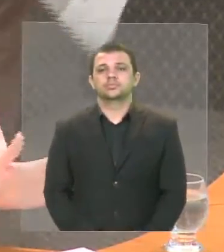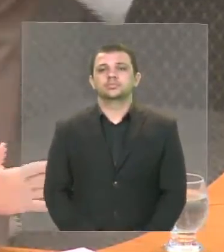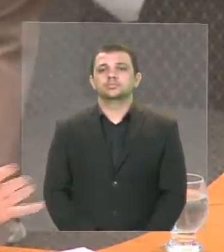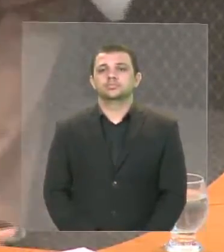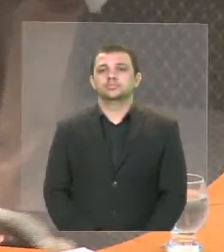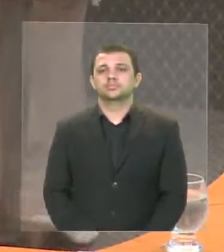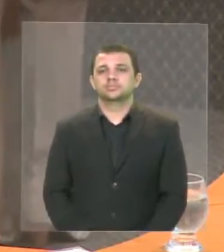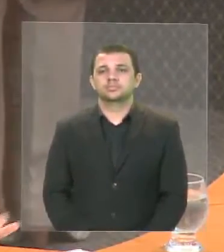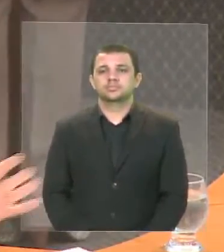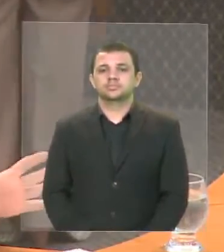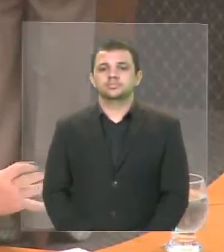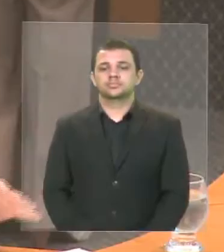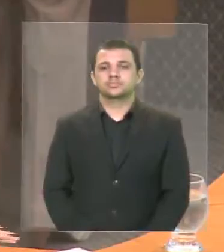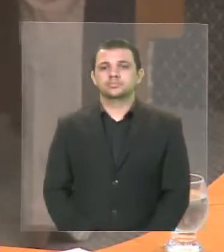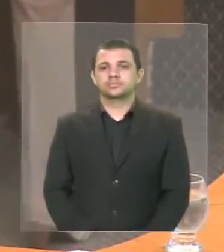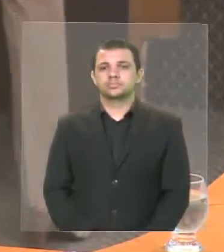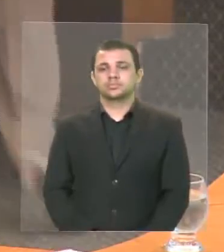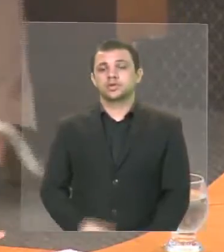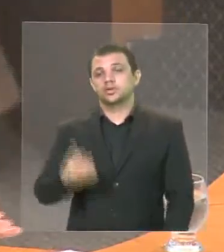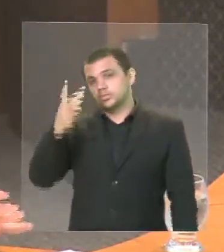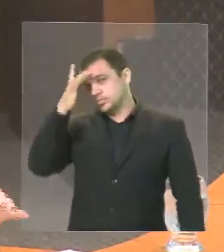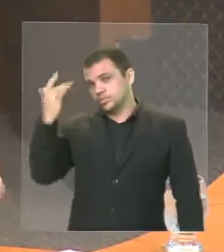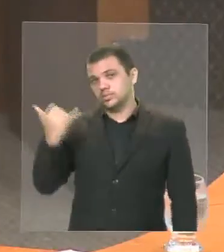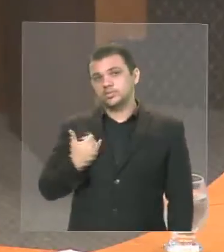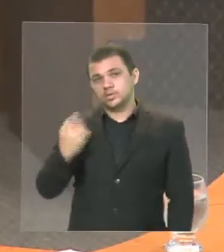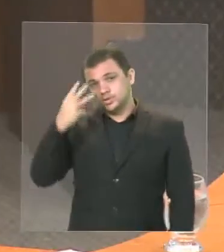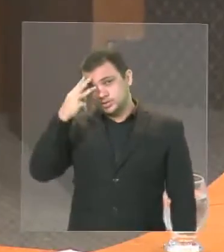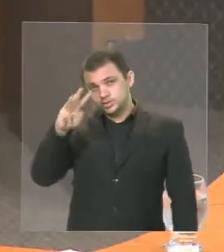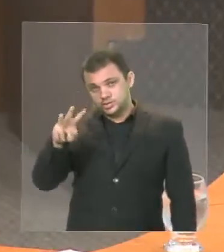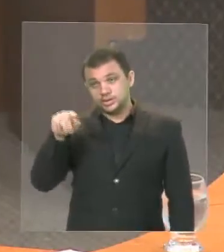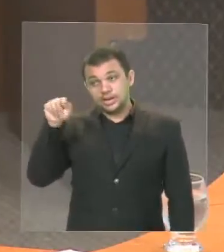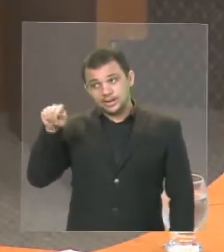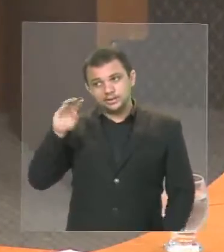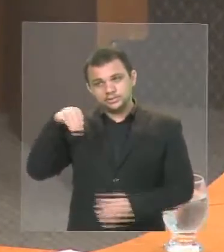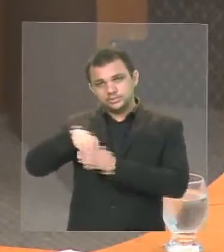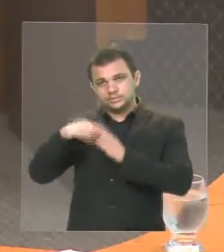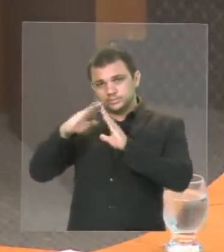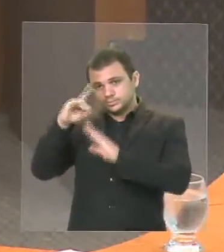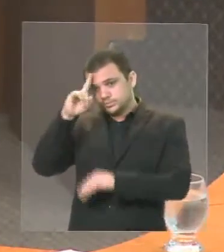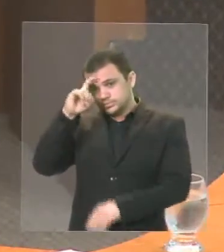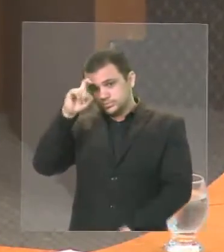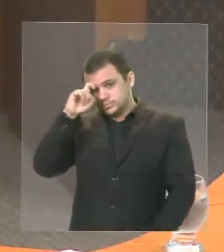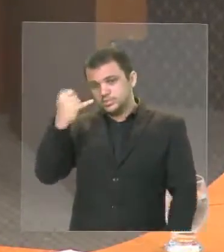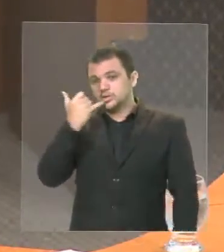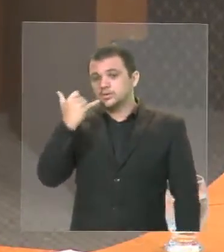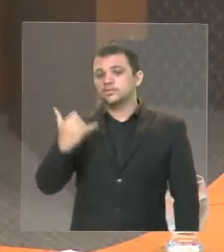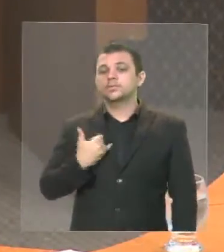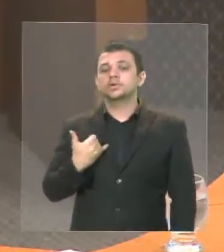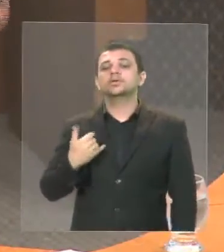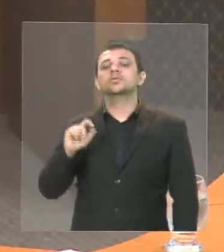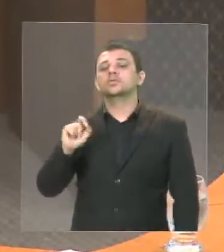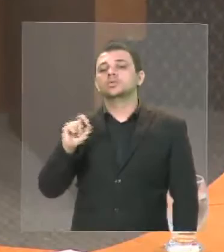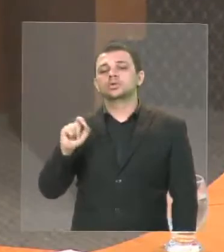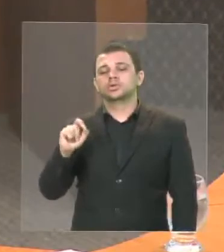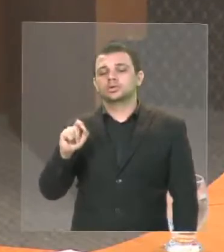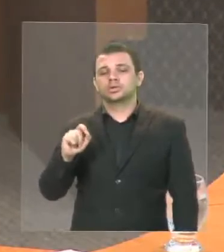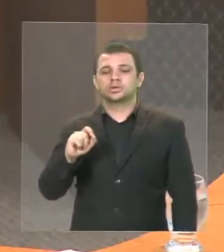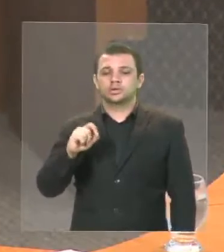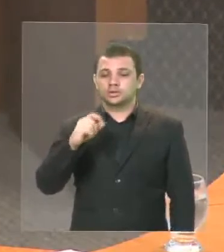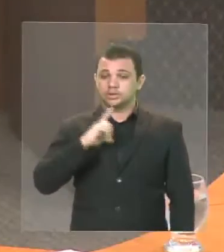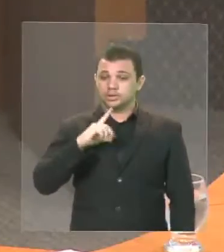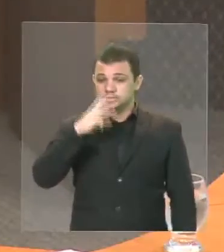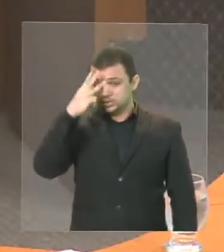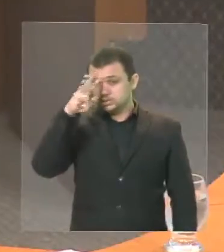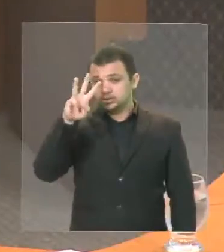Em 3 dias, segundo me denunciaram, relatos de uma fonte do próprio hospital, foram 8 mortes. Em